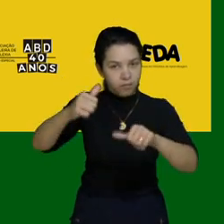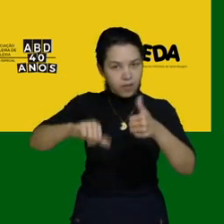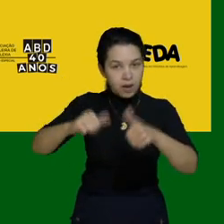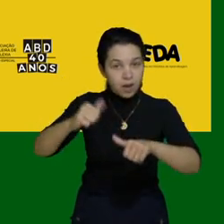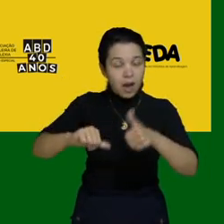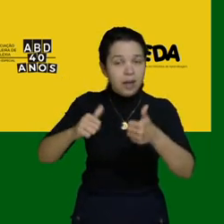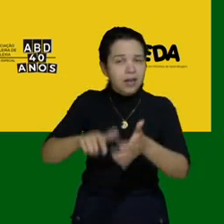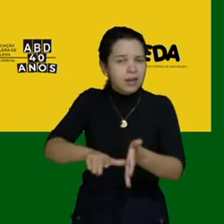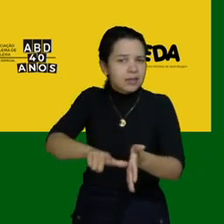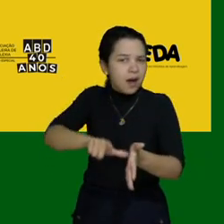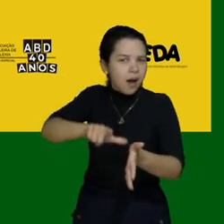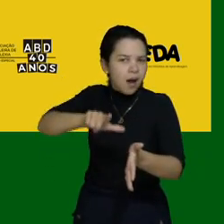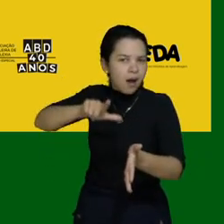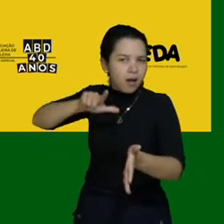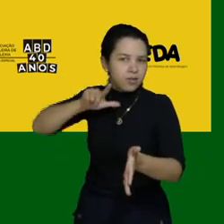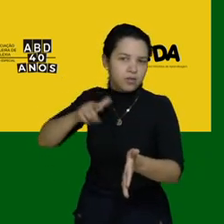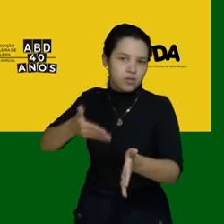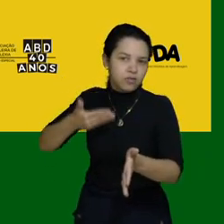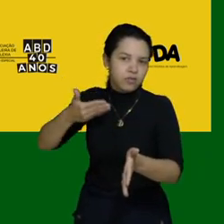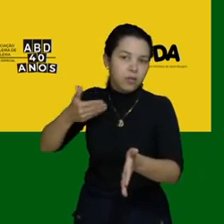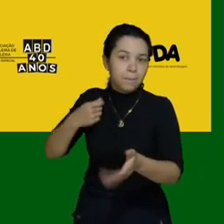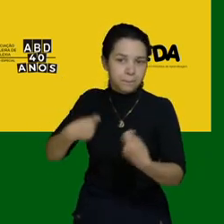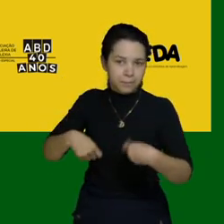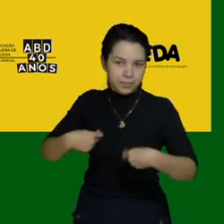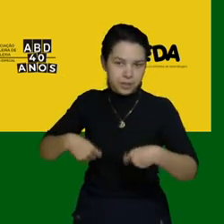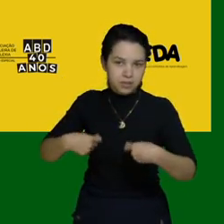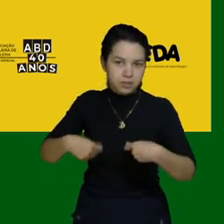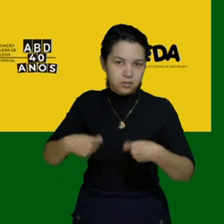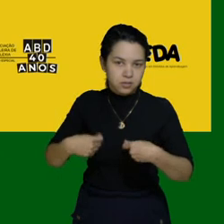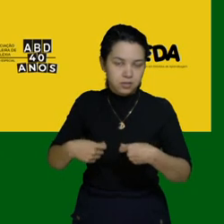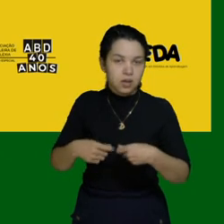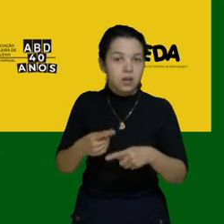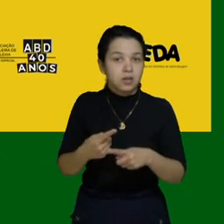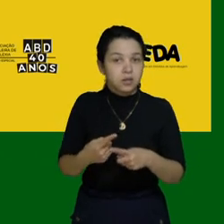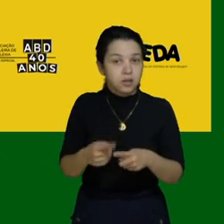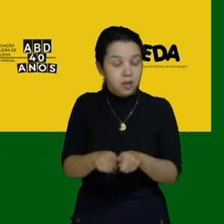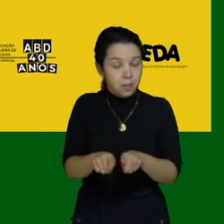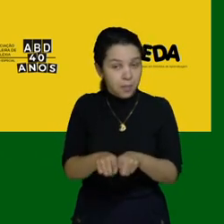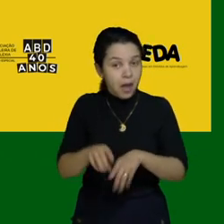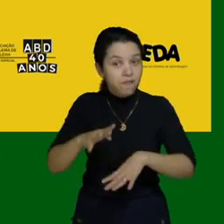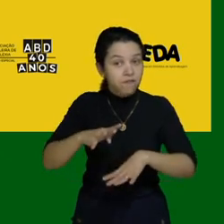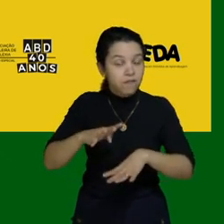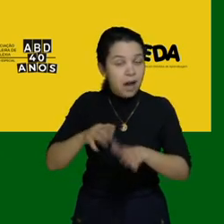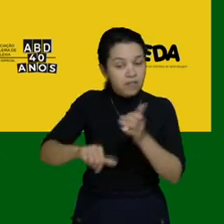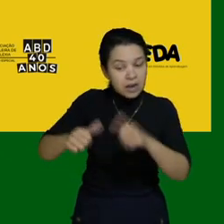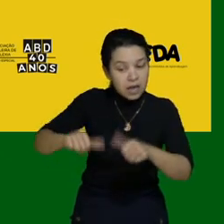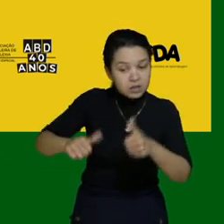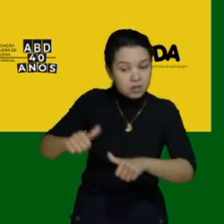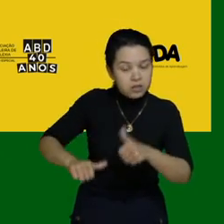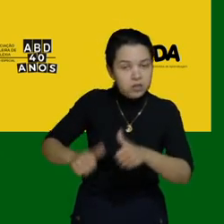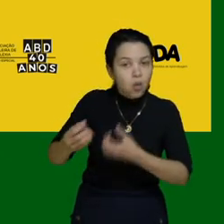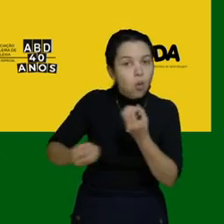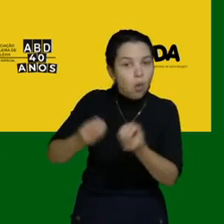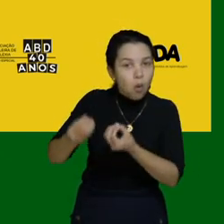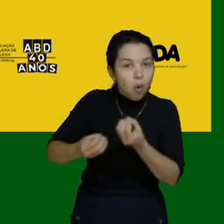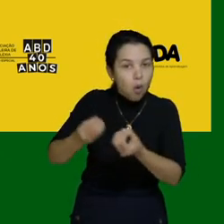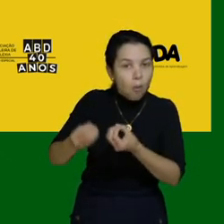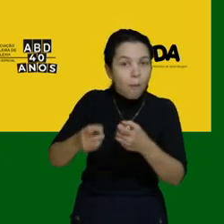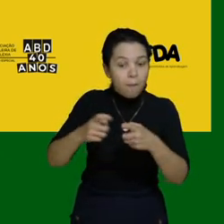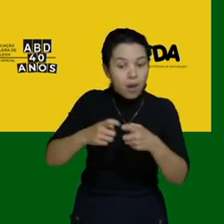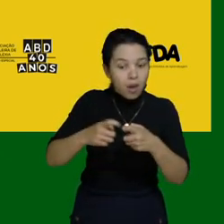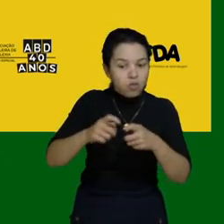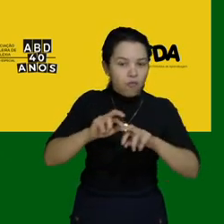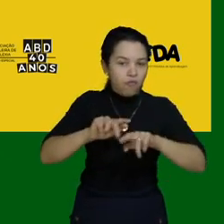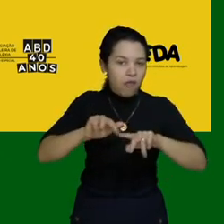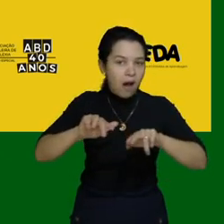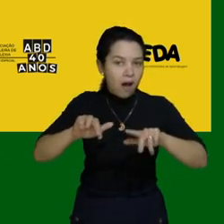com avaliação multi interdisciplinar sempre não só o médico falando não só a fono falando não só